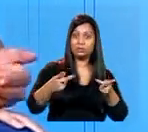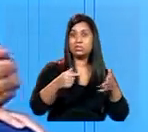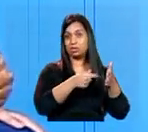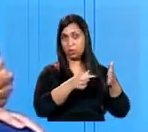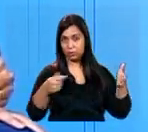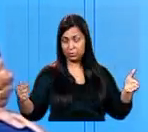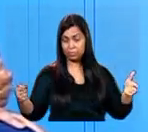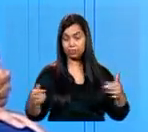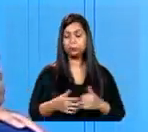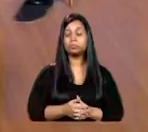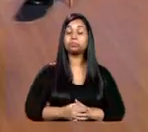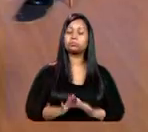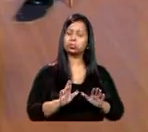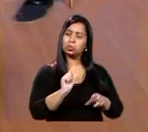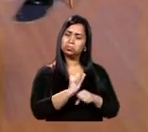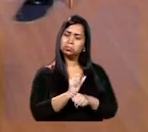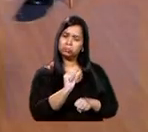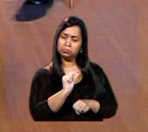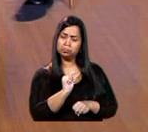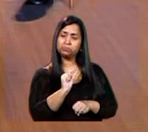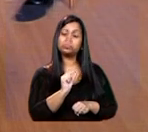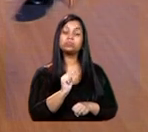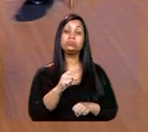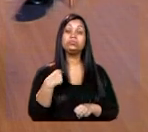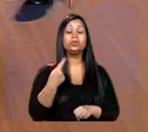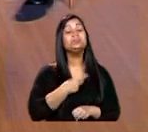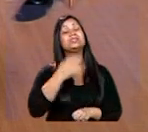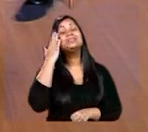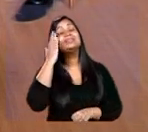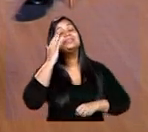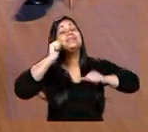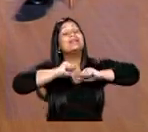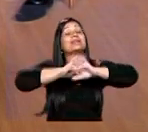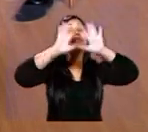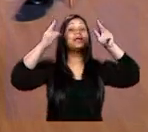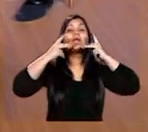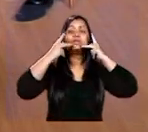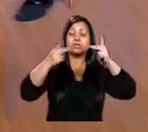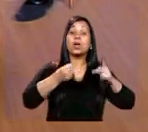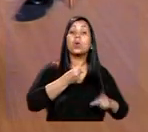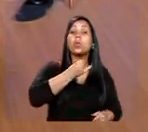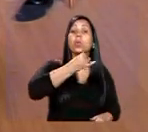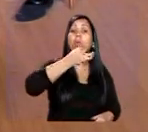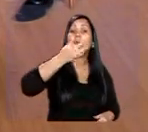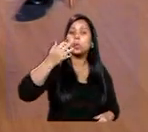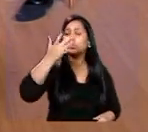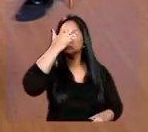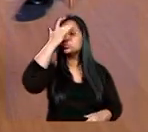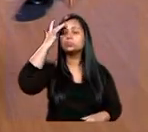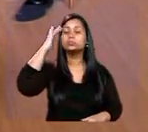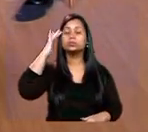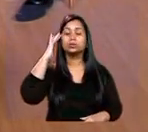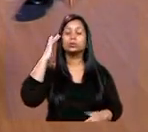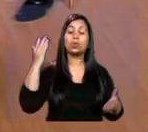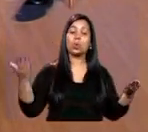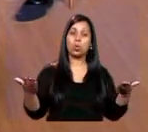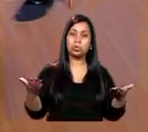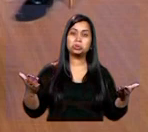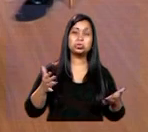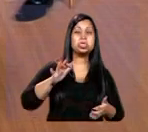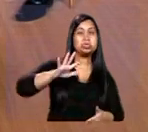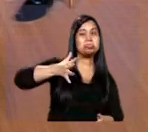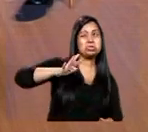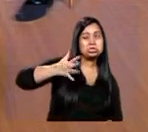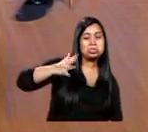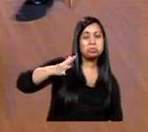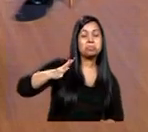visitas por semana. Só te interrompendo um minutinho, Andréia, para a gente ter a dimensão dessas visitas. Quantos pacientes vocês têm hoje? Nós